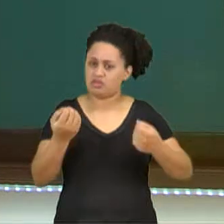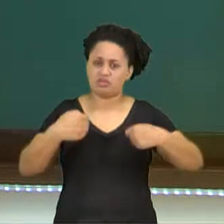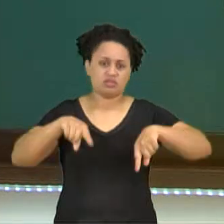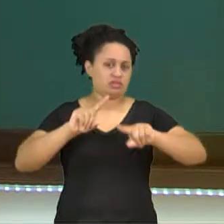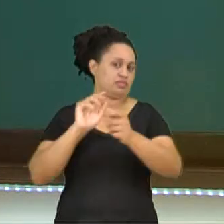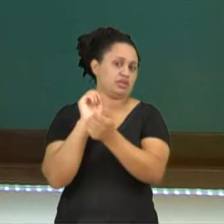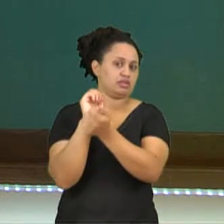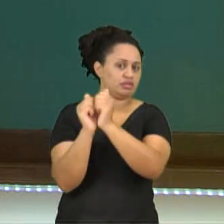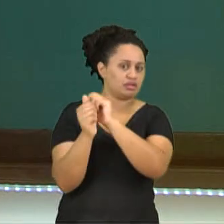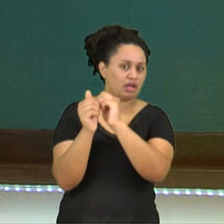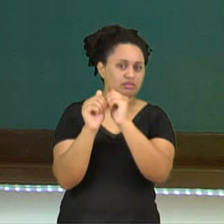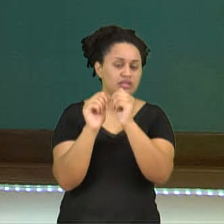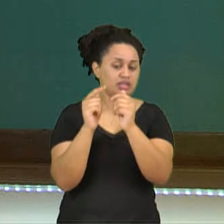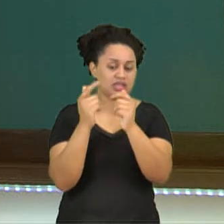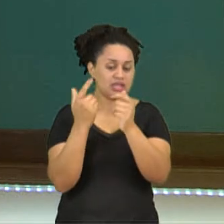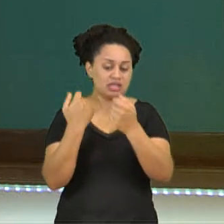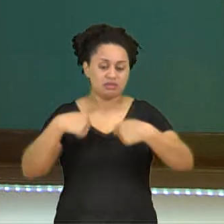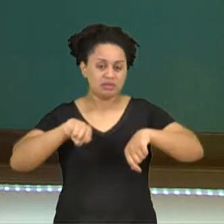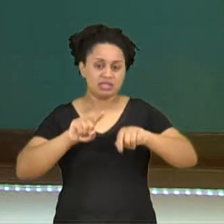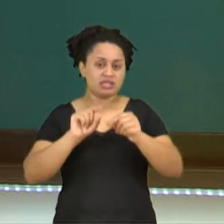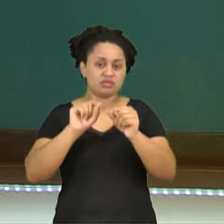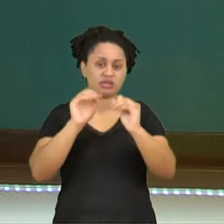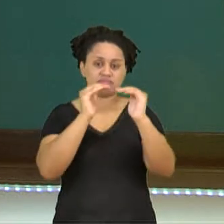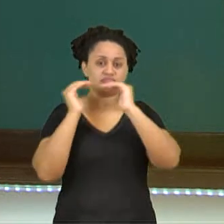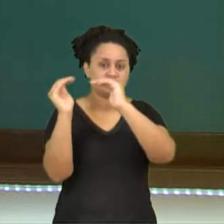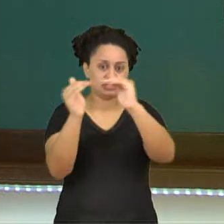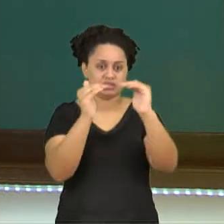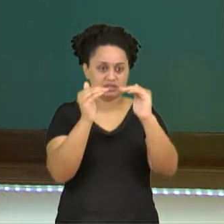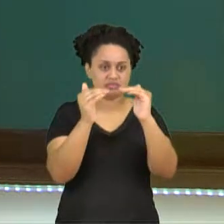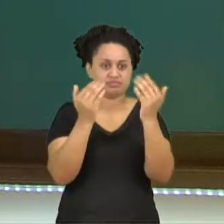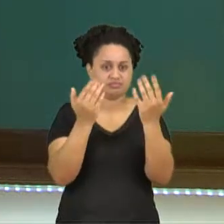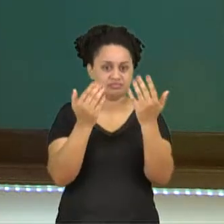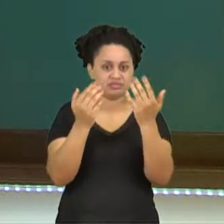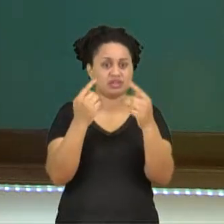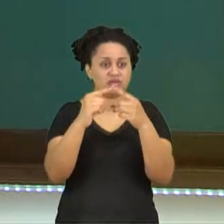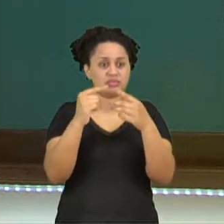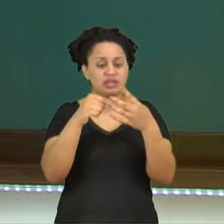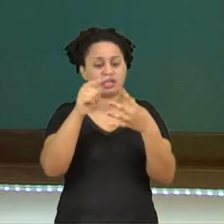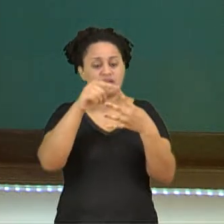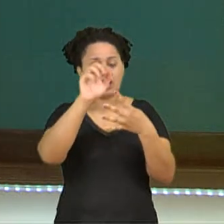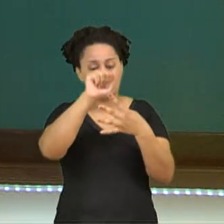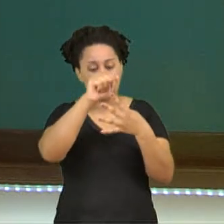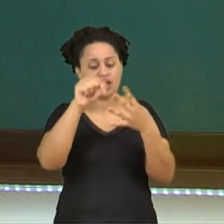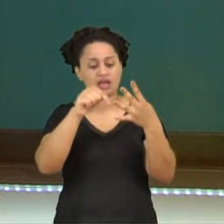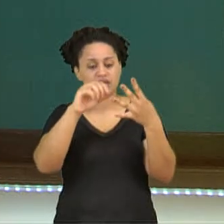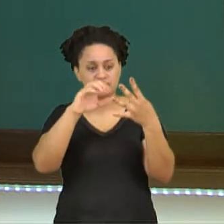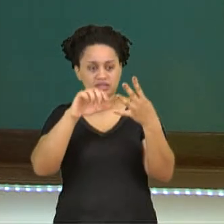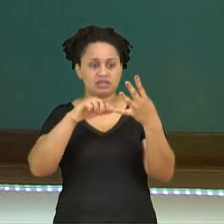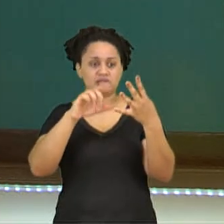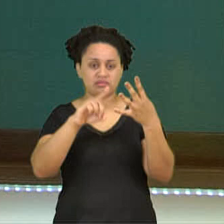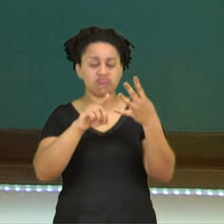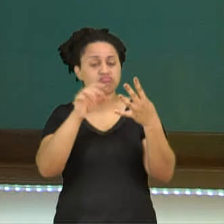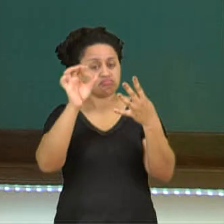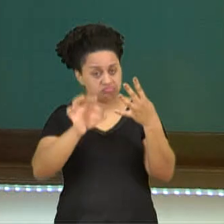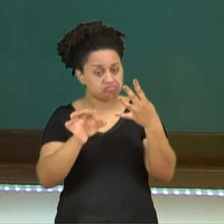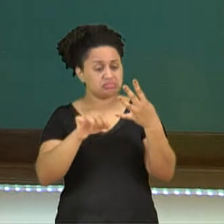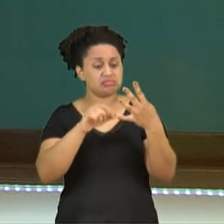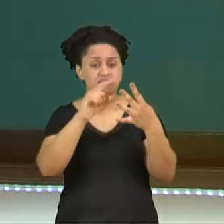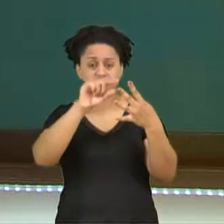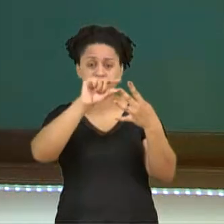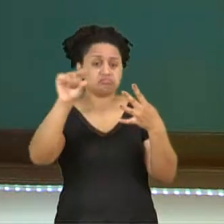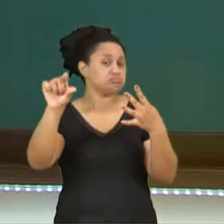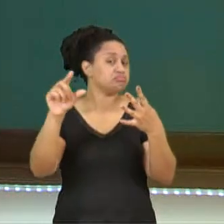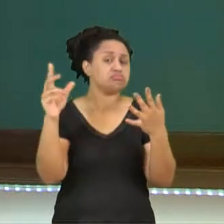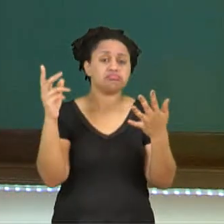B. Porque todas as alternativas já lidas é a correta, certo, pessoal? A